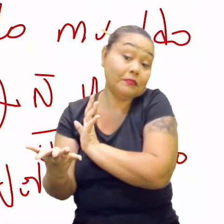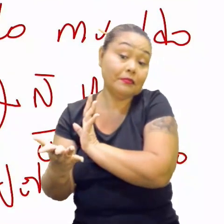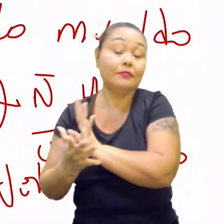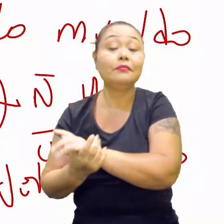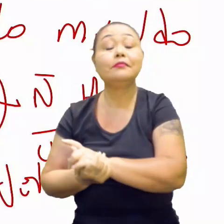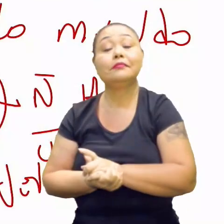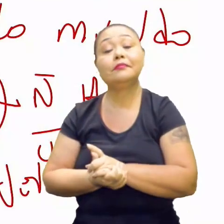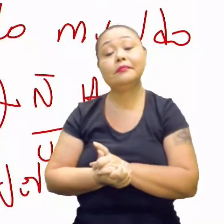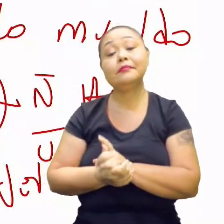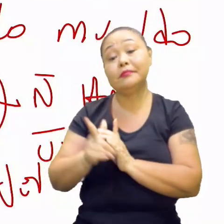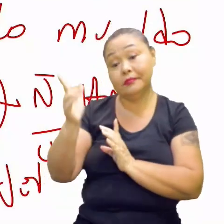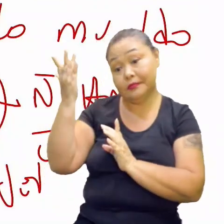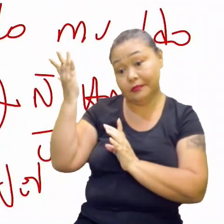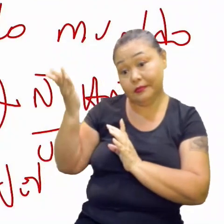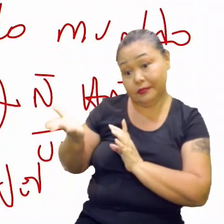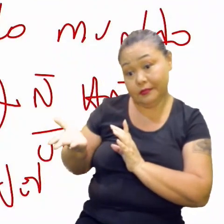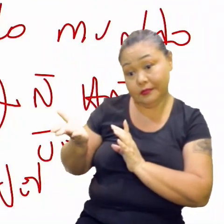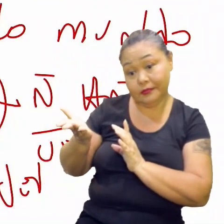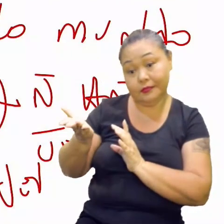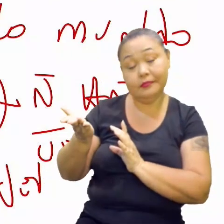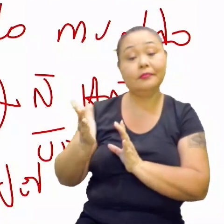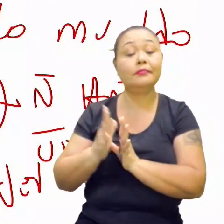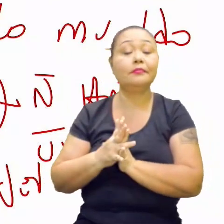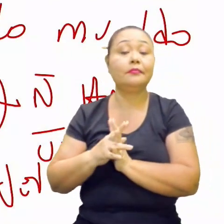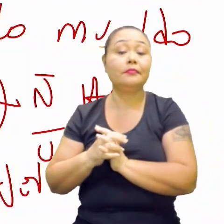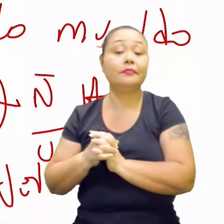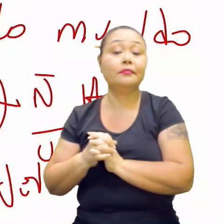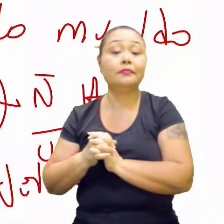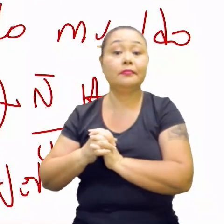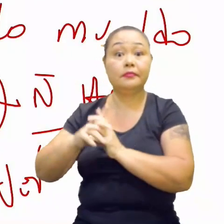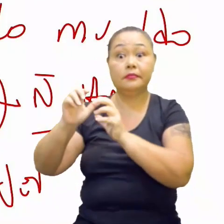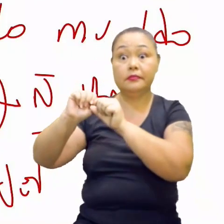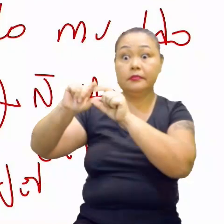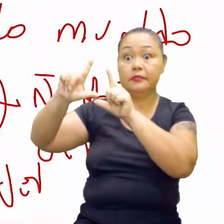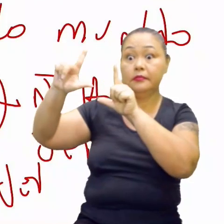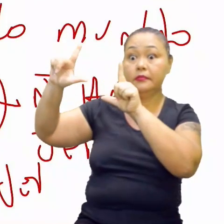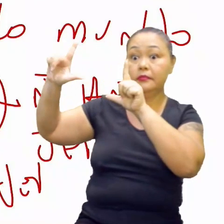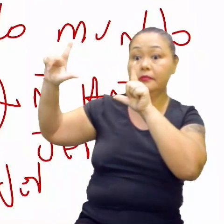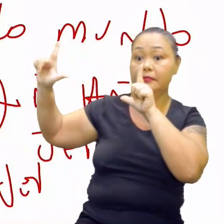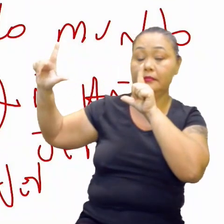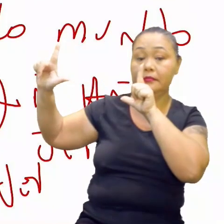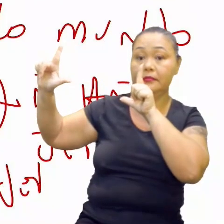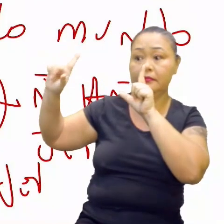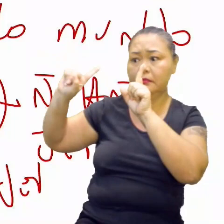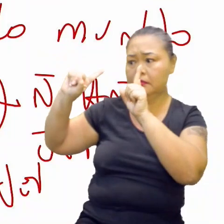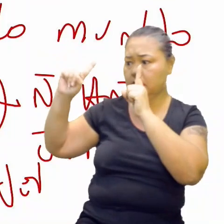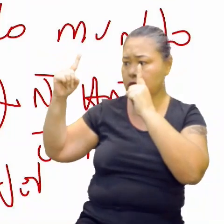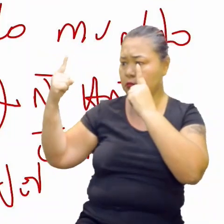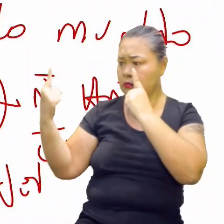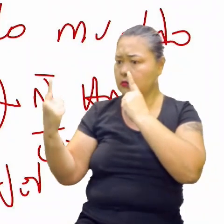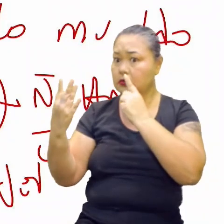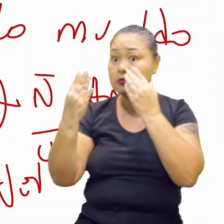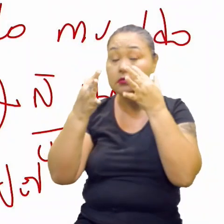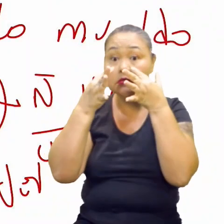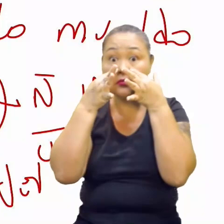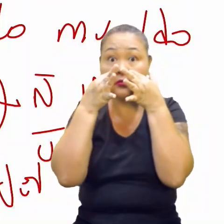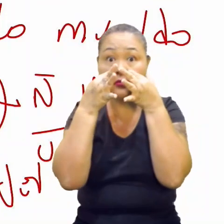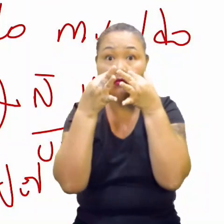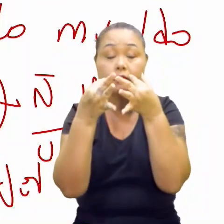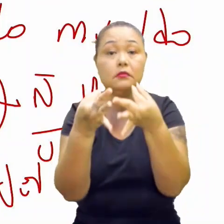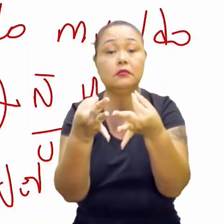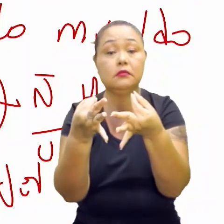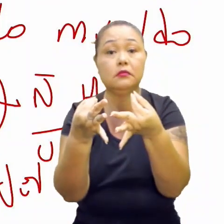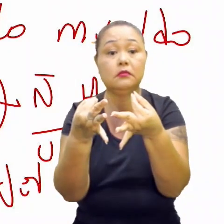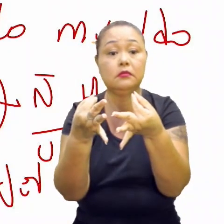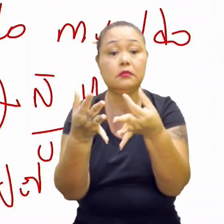Viu? O cartaz acaba se contradizendo com a realidade. É isso que